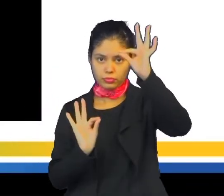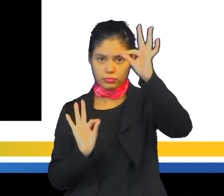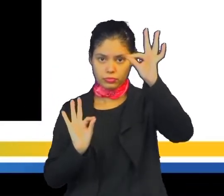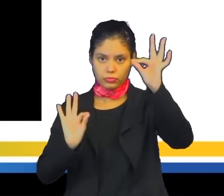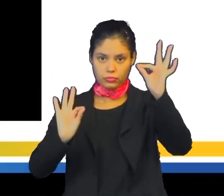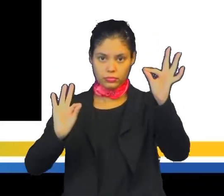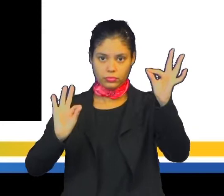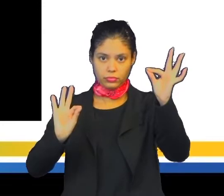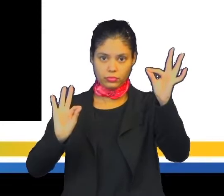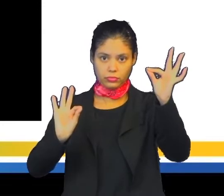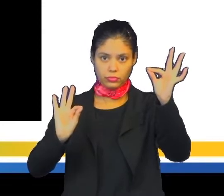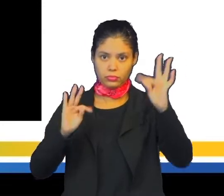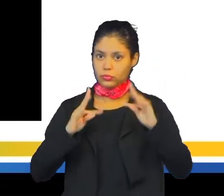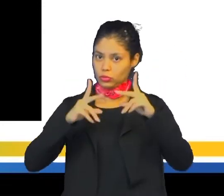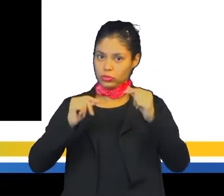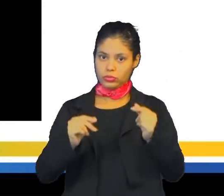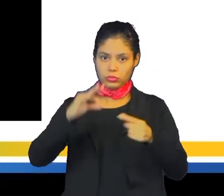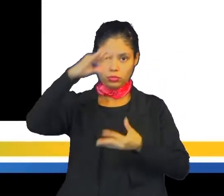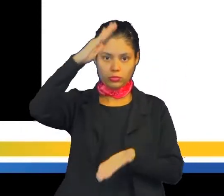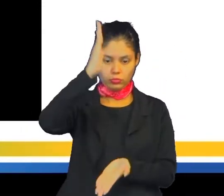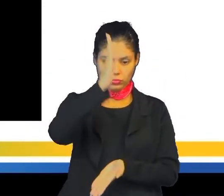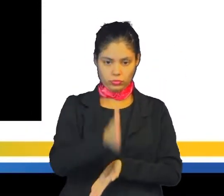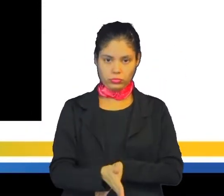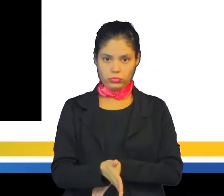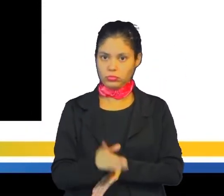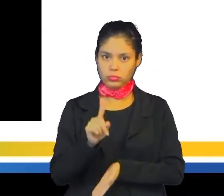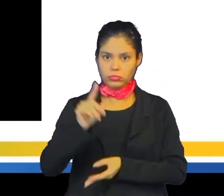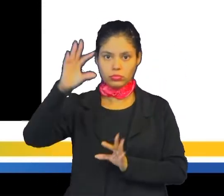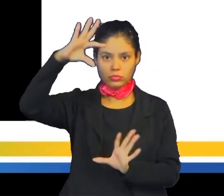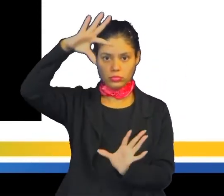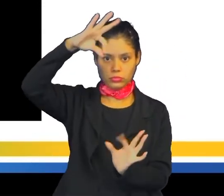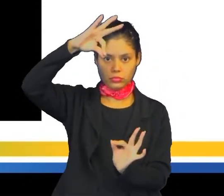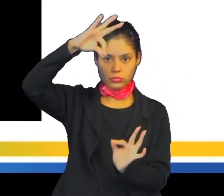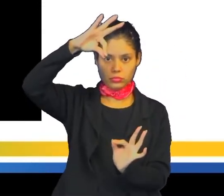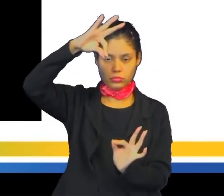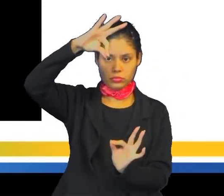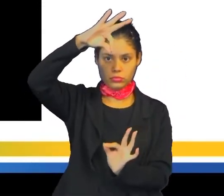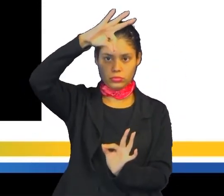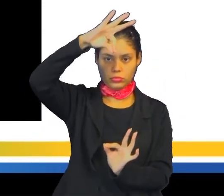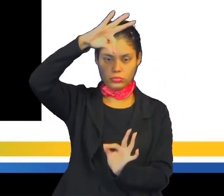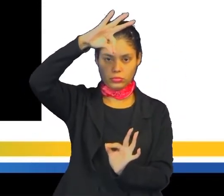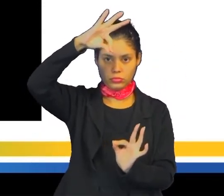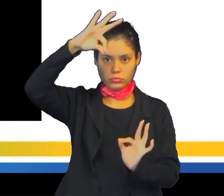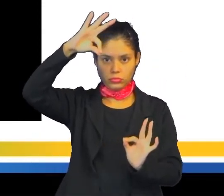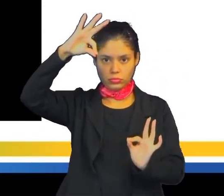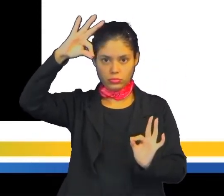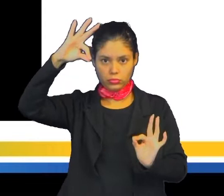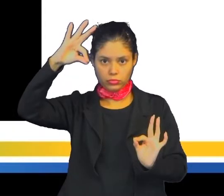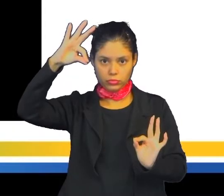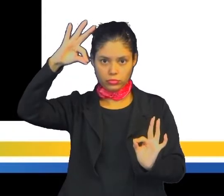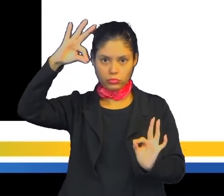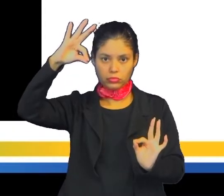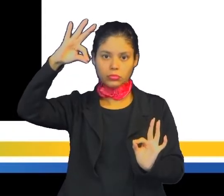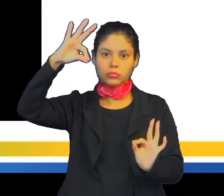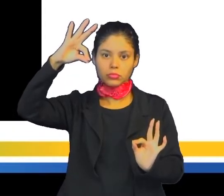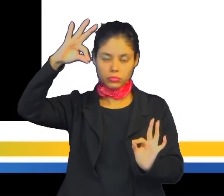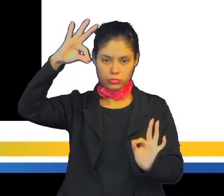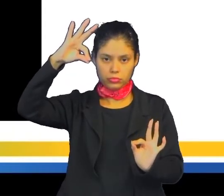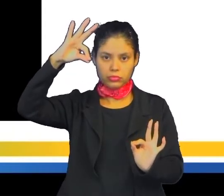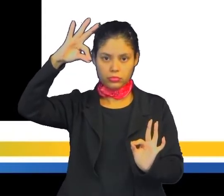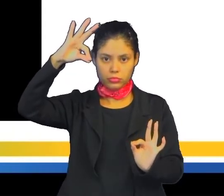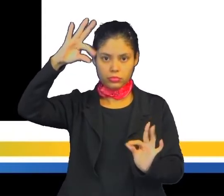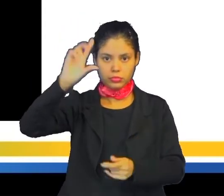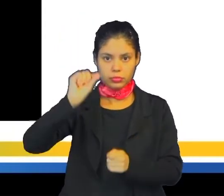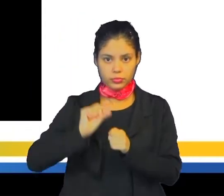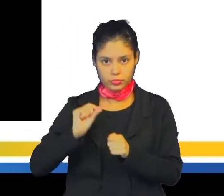inclinação e ela não é completamente reta em relação ao seu eixo ela tem uma pequena curva onde